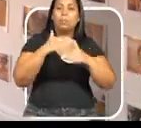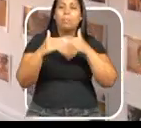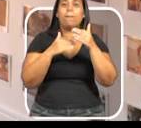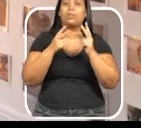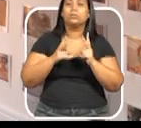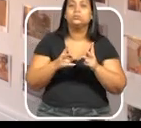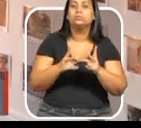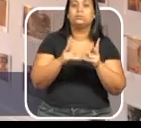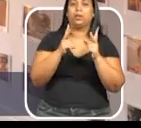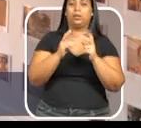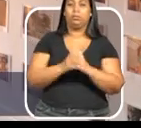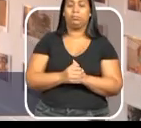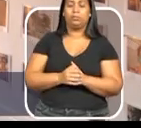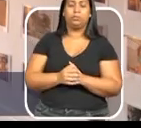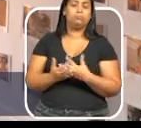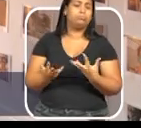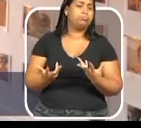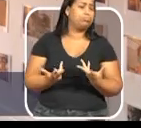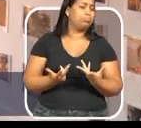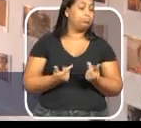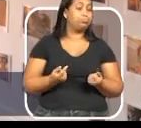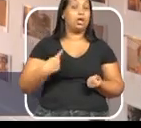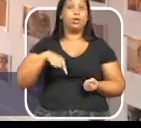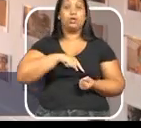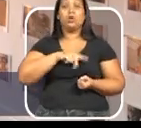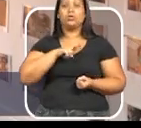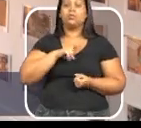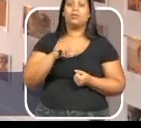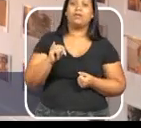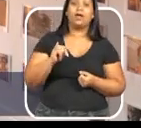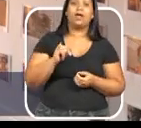intensa, infinita, e a gente vai